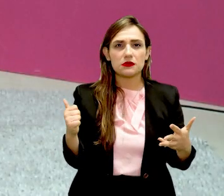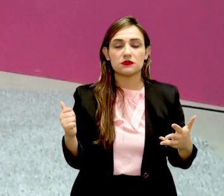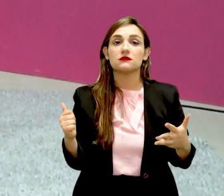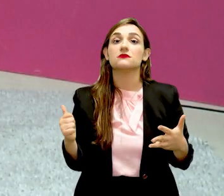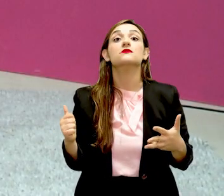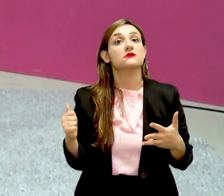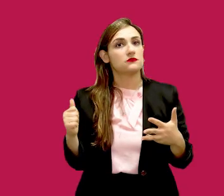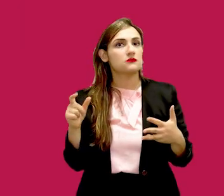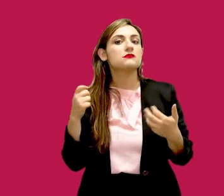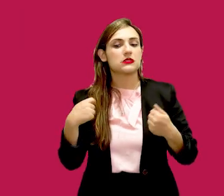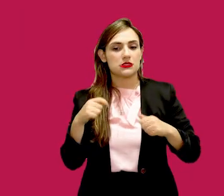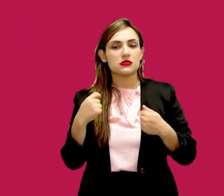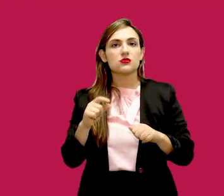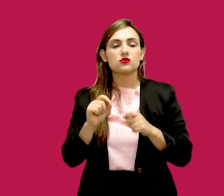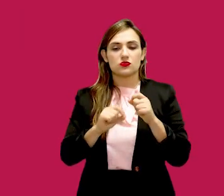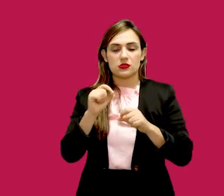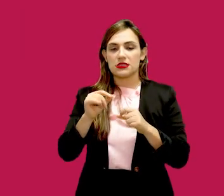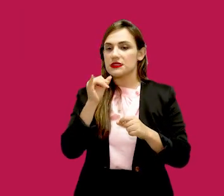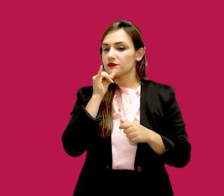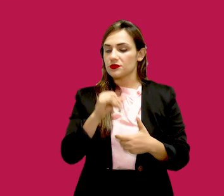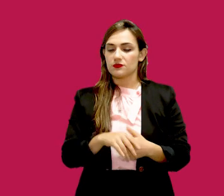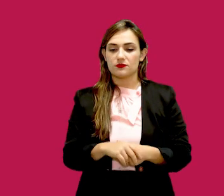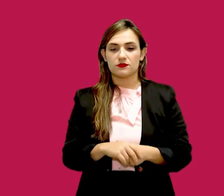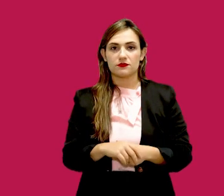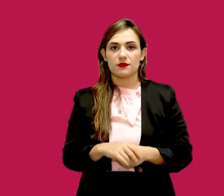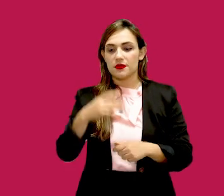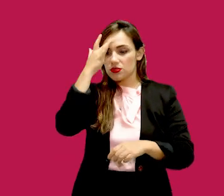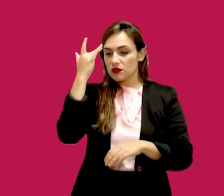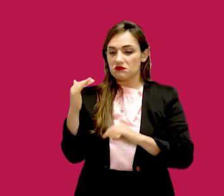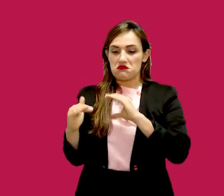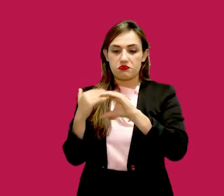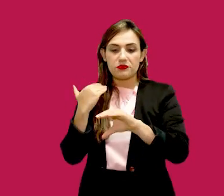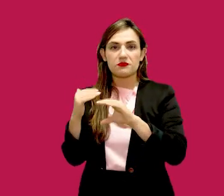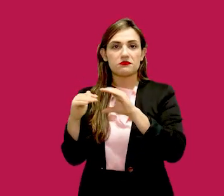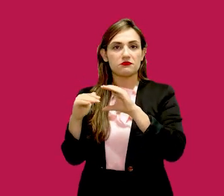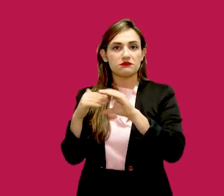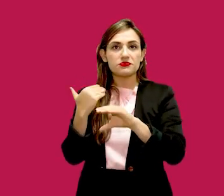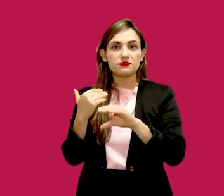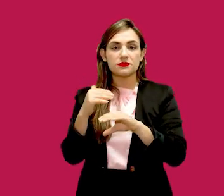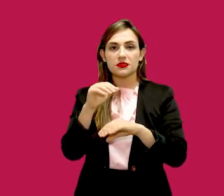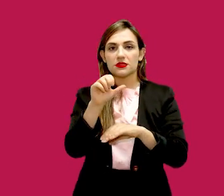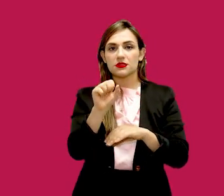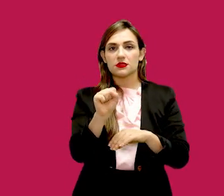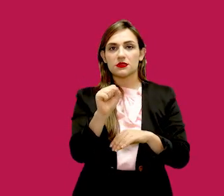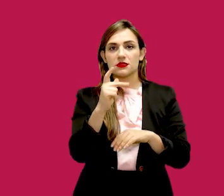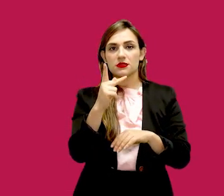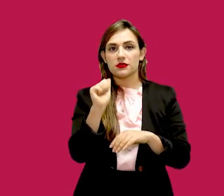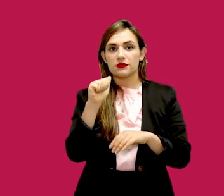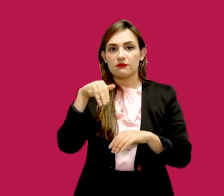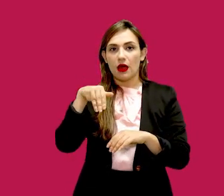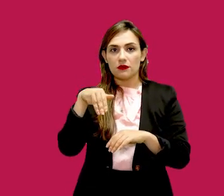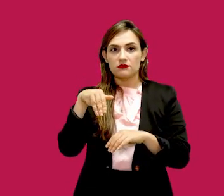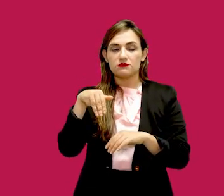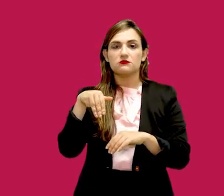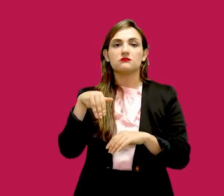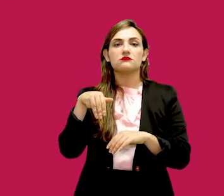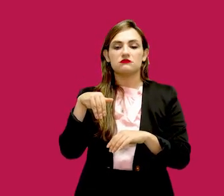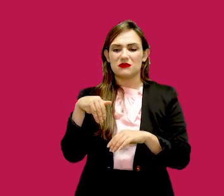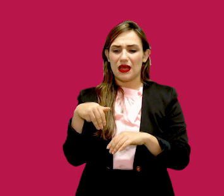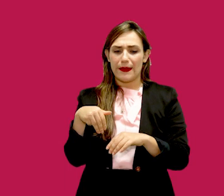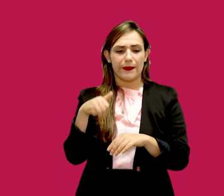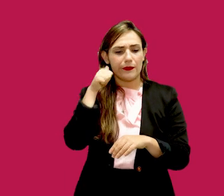o agente, por exemplo, manda mensagens de spam até lotar a caixa de e-mail da mulher, invade rede